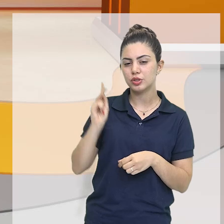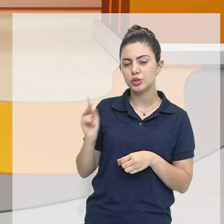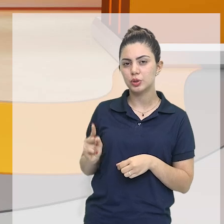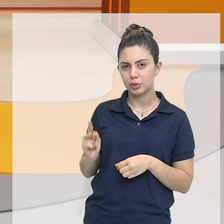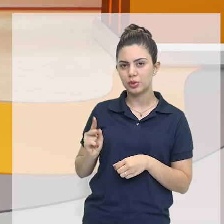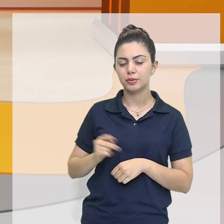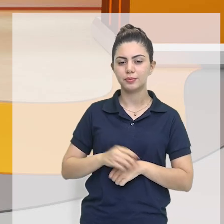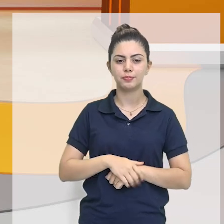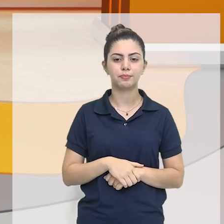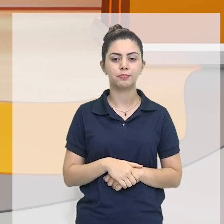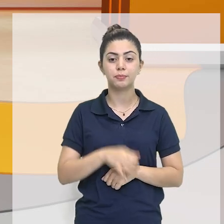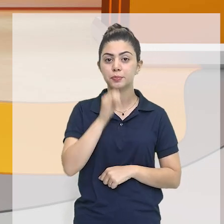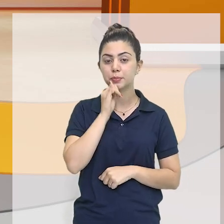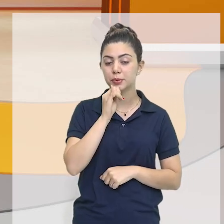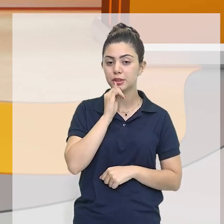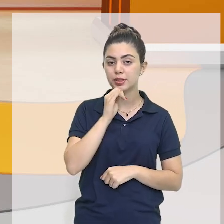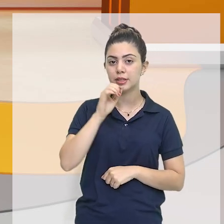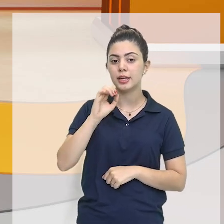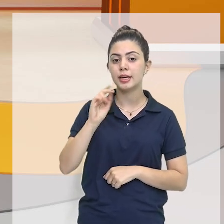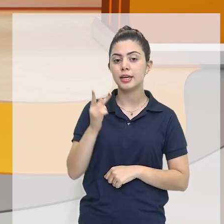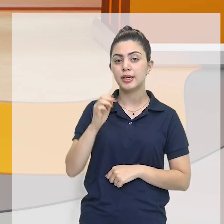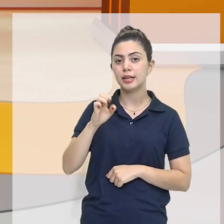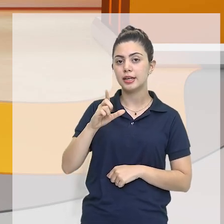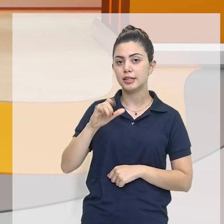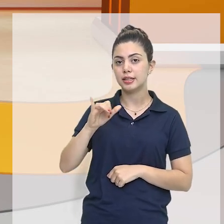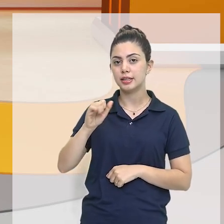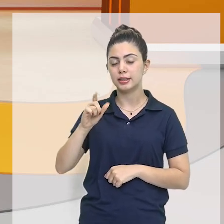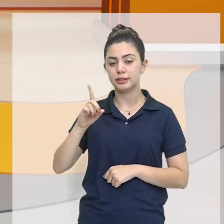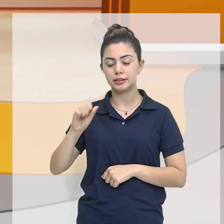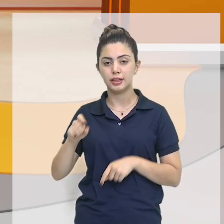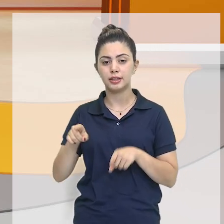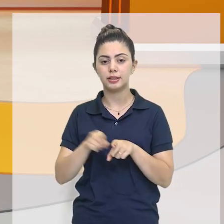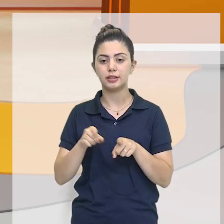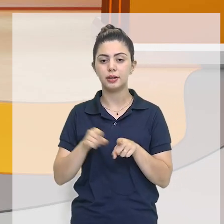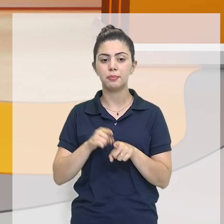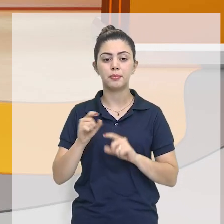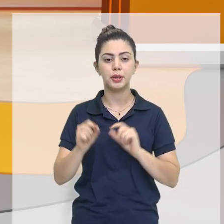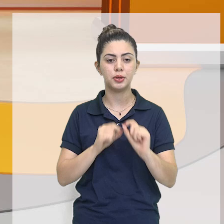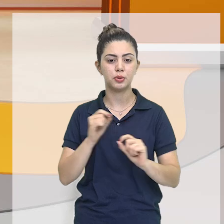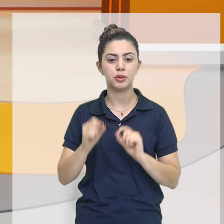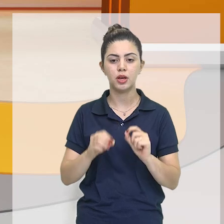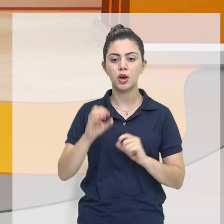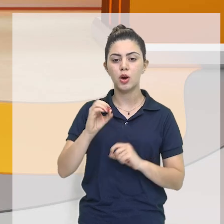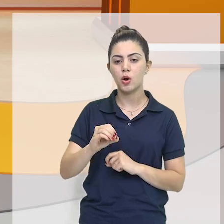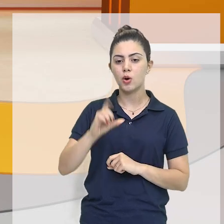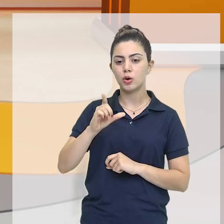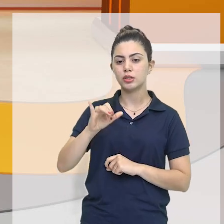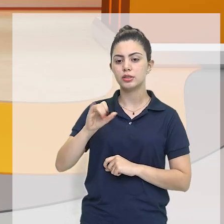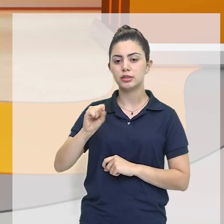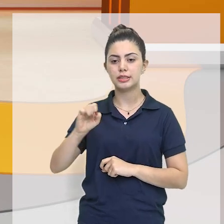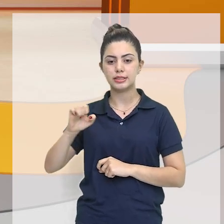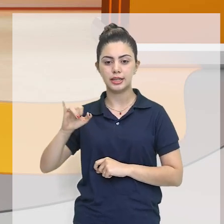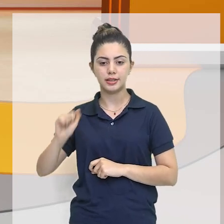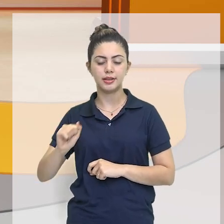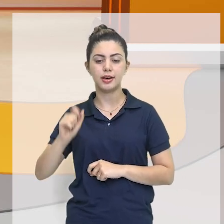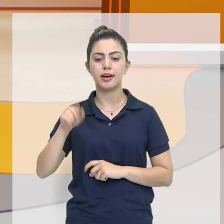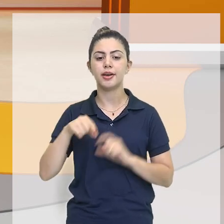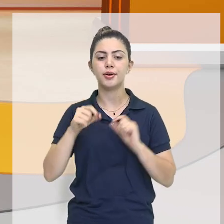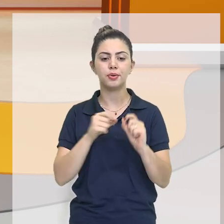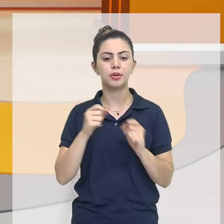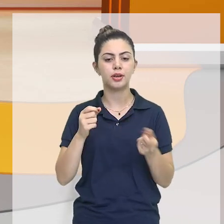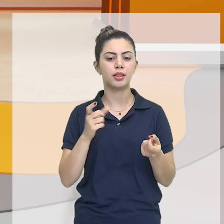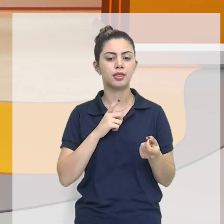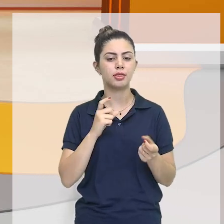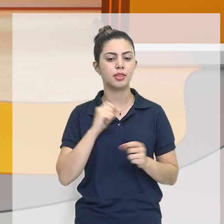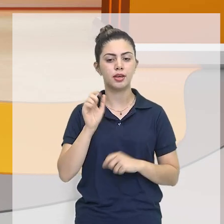exemplo, a Ilíada e a Odisseia, né, as epopeias do Homero, que são obras-primas